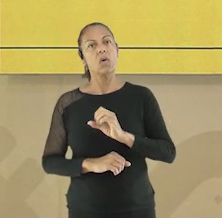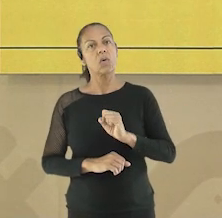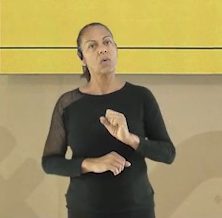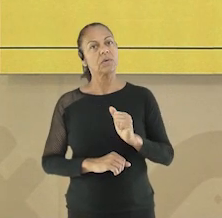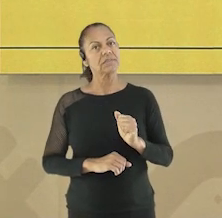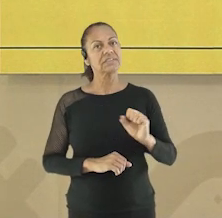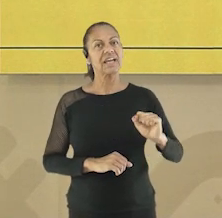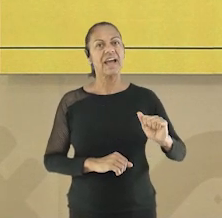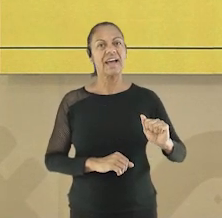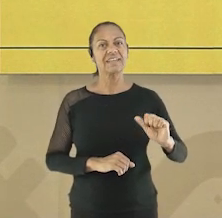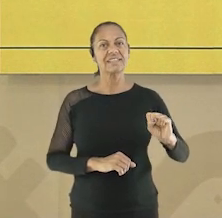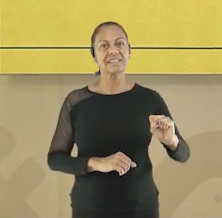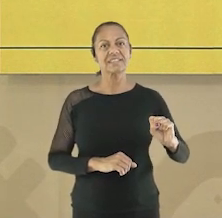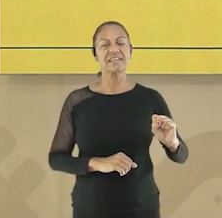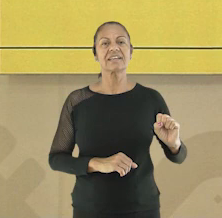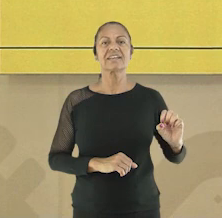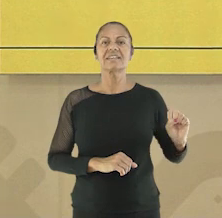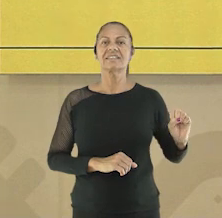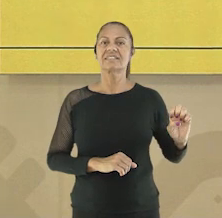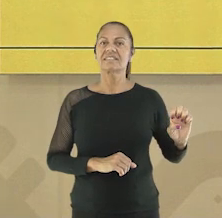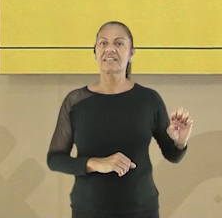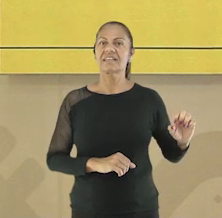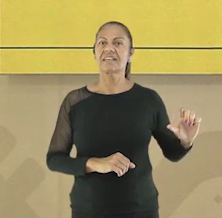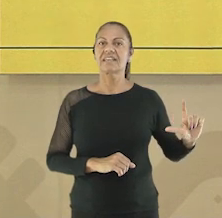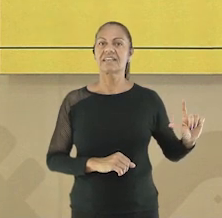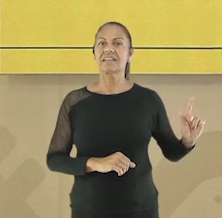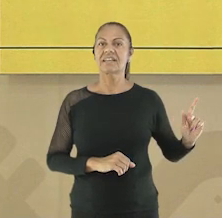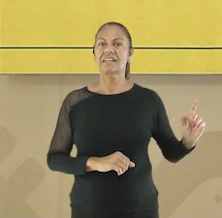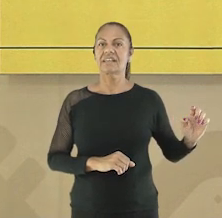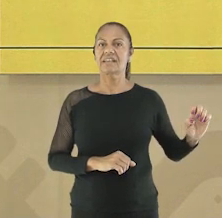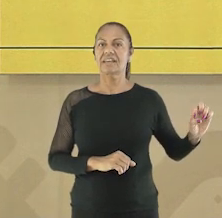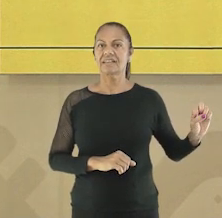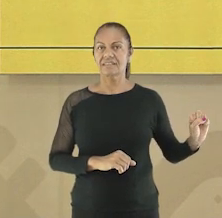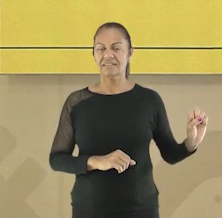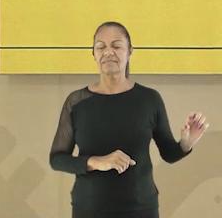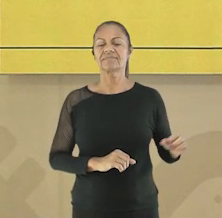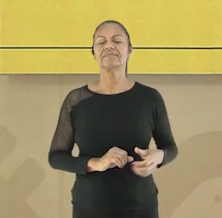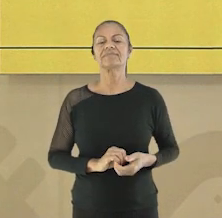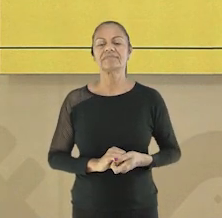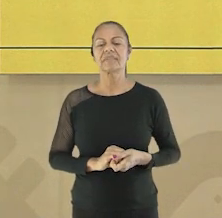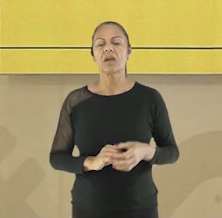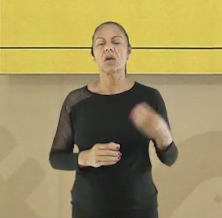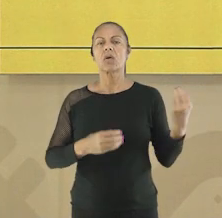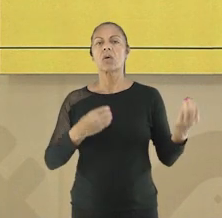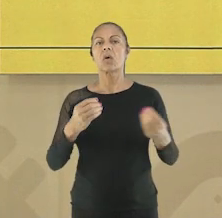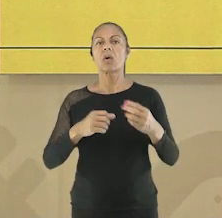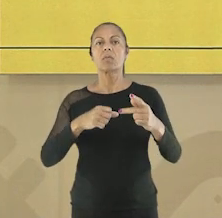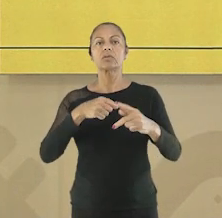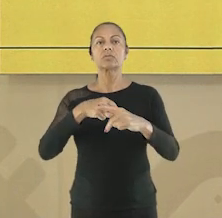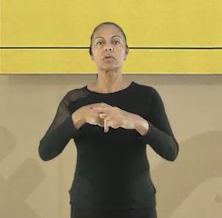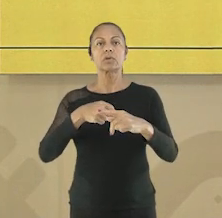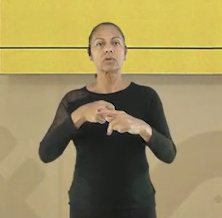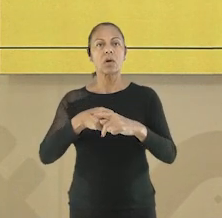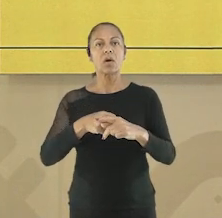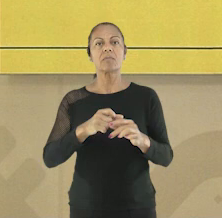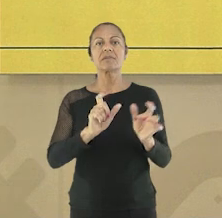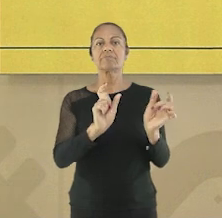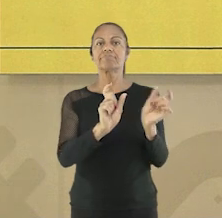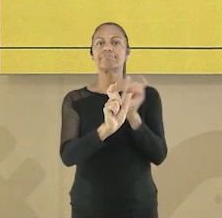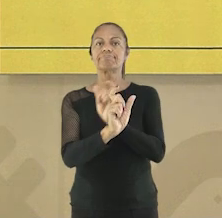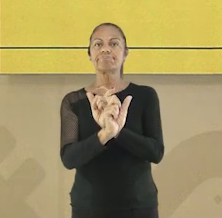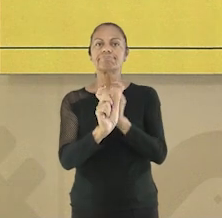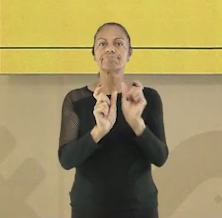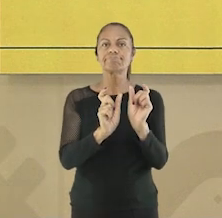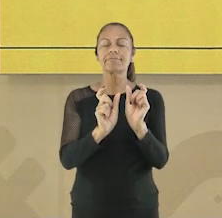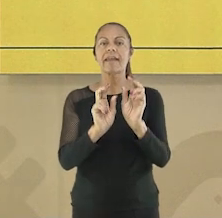lhes. A colocação pronominal é a relação da posição desses pronomes aqui em relação ao verbo da